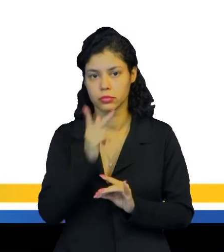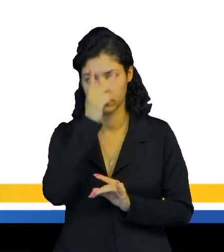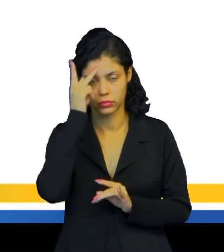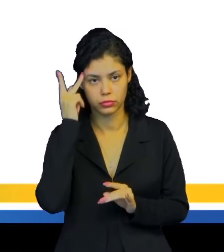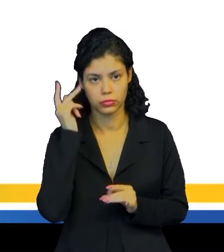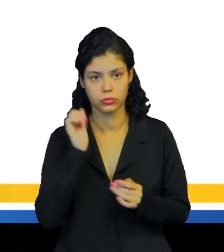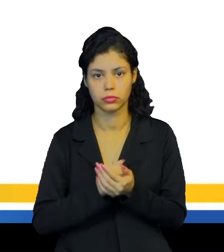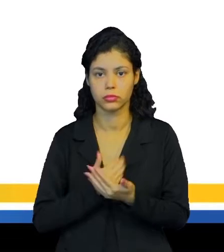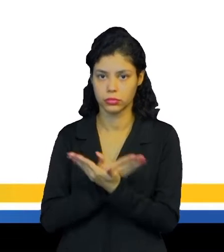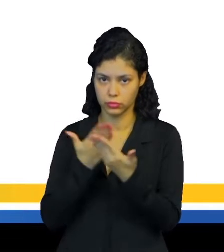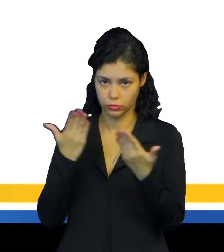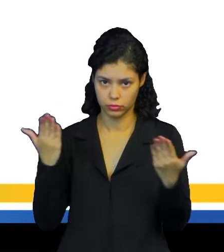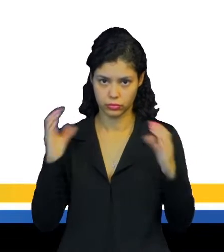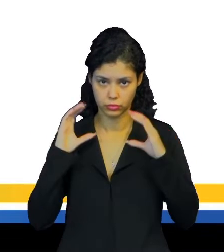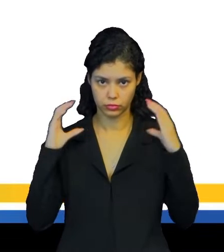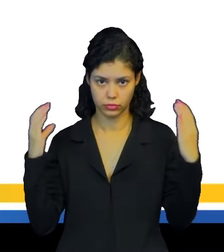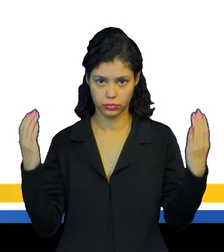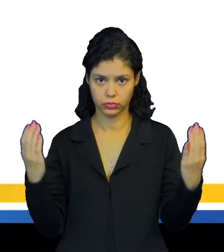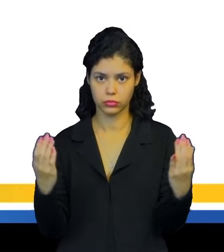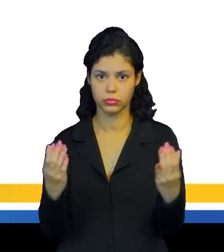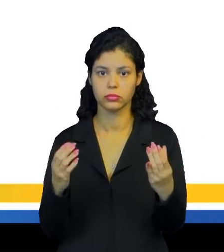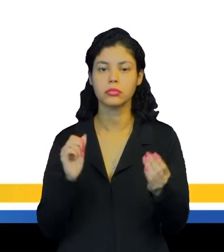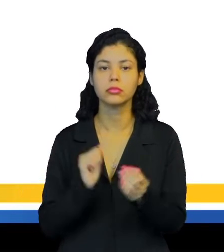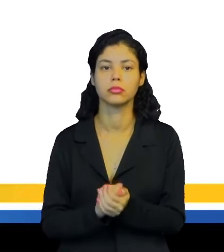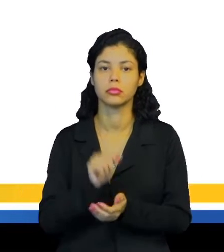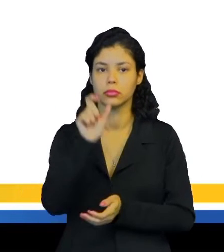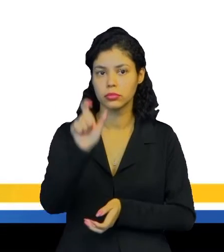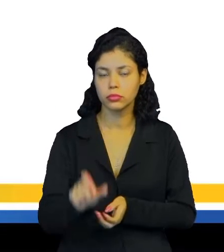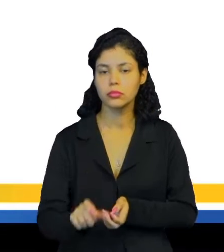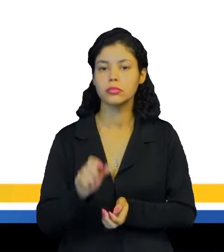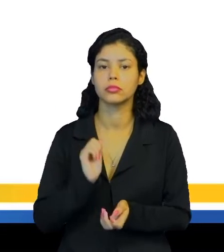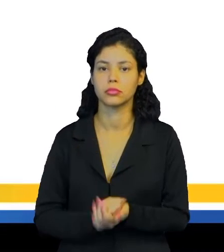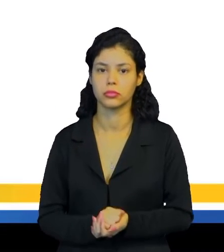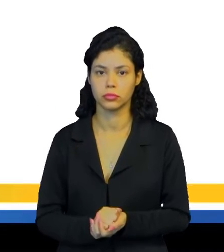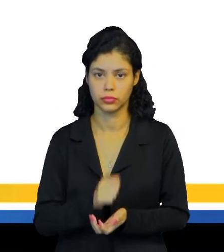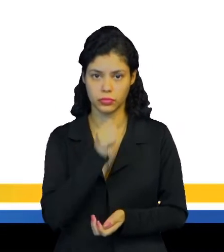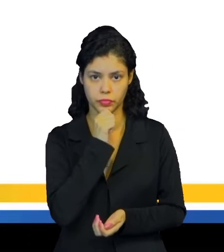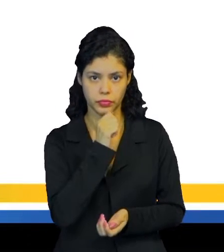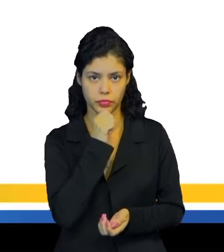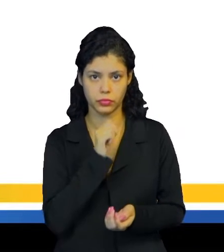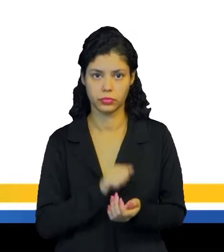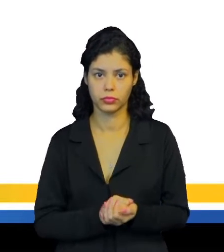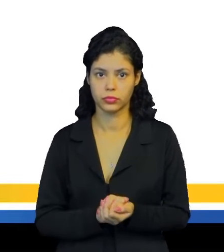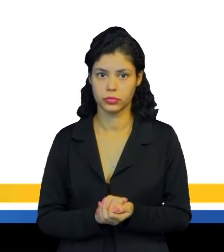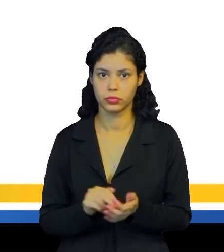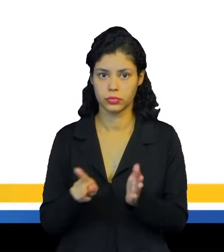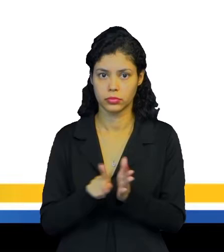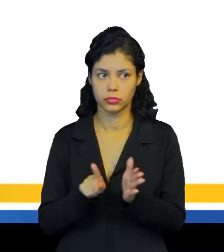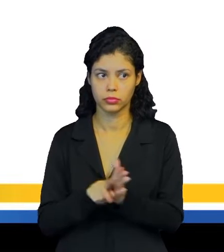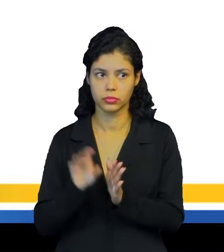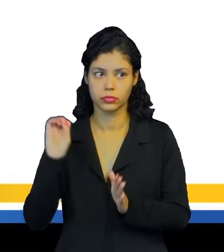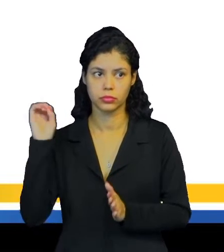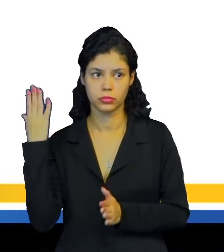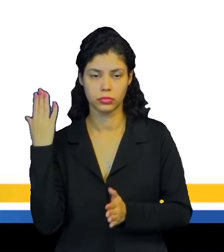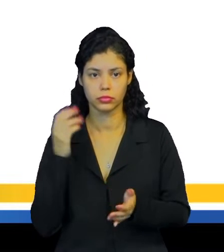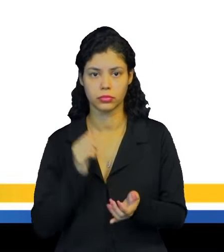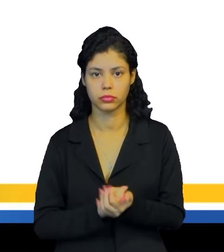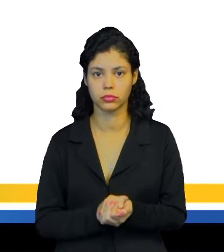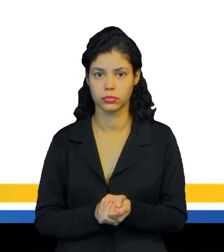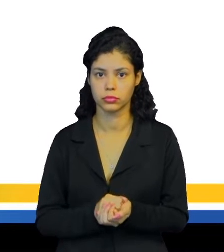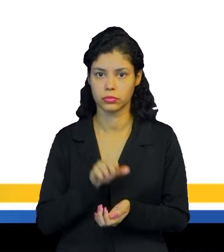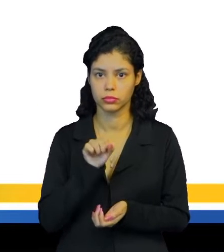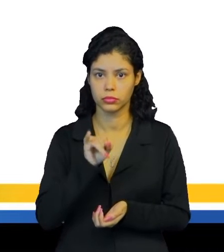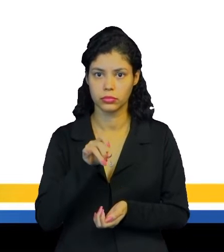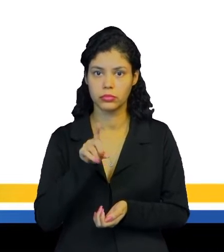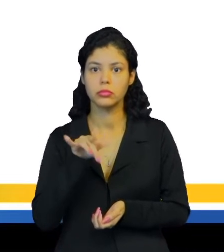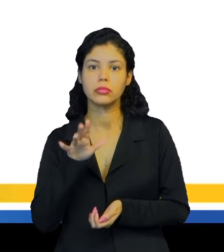na plateia com os personagens, de forma que a atmosfera da cena lhes causasse uma espécie de